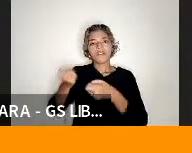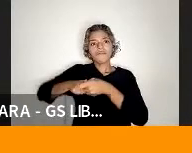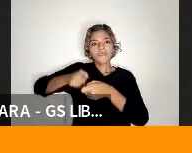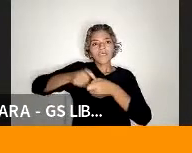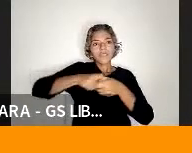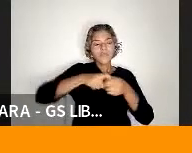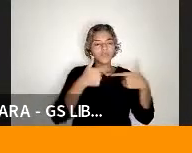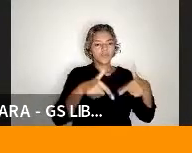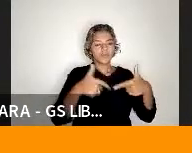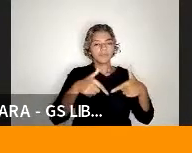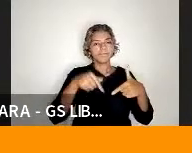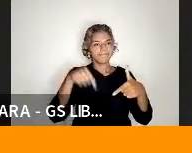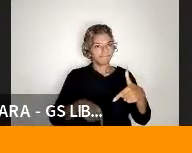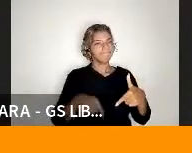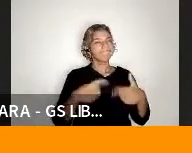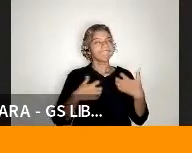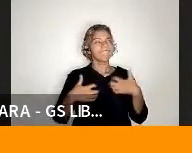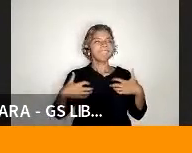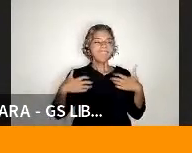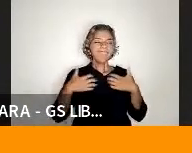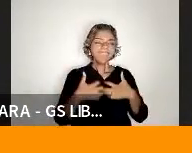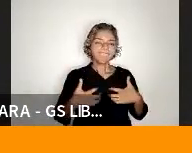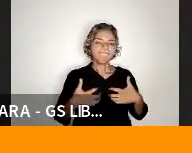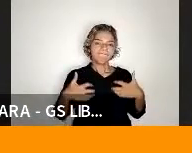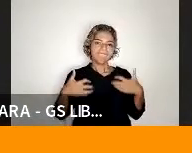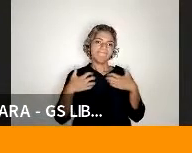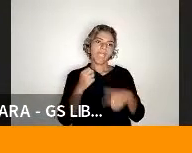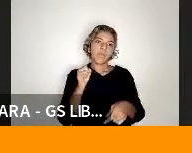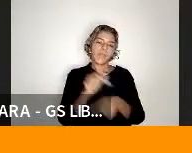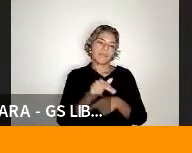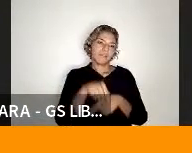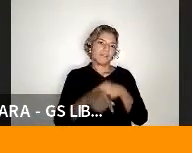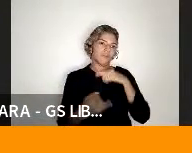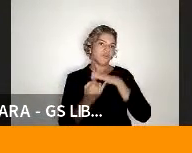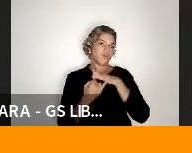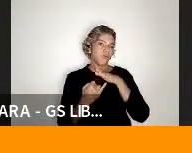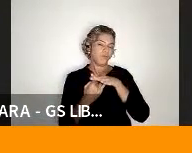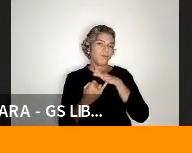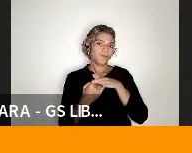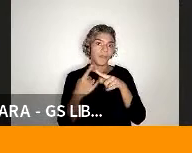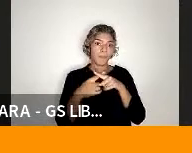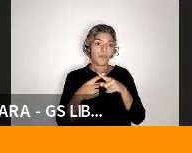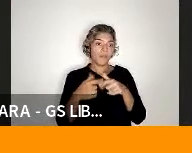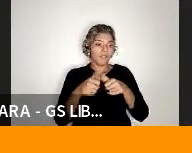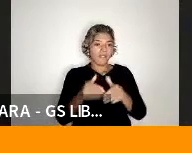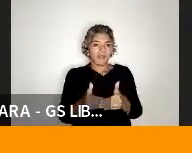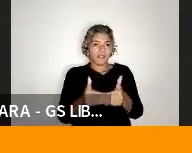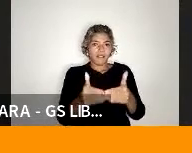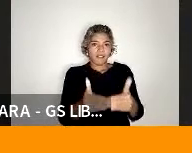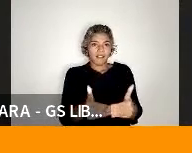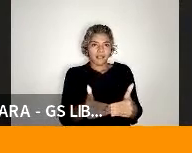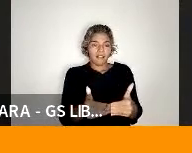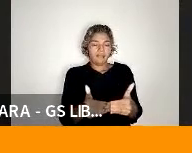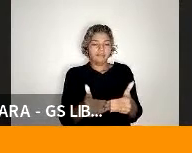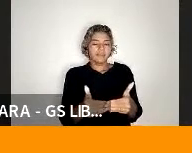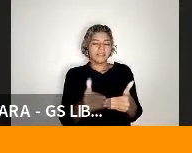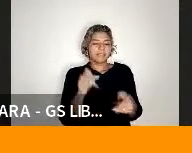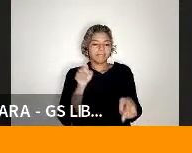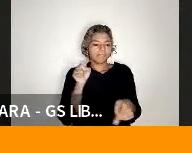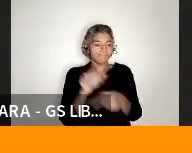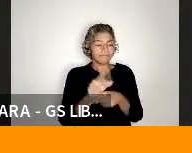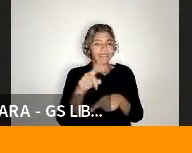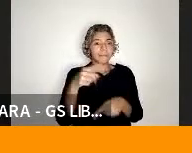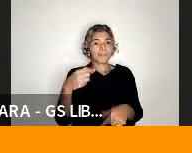na Fiocruz, foi uma inquietação que eu tive logo quando eu cheguei na instituição, porque me vi grávida e ainda na ocasião como